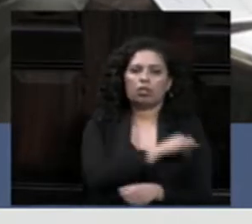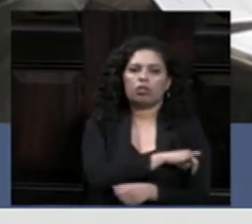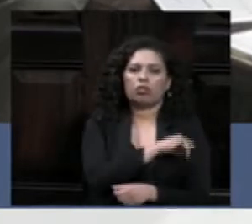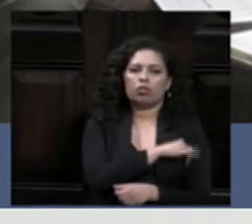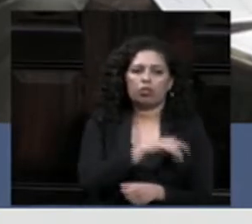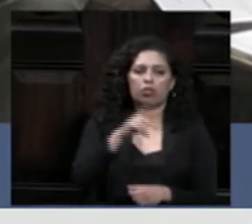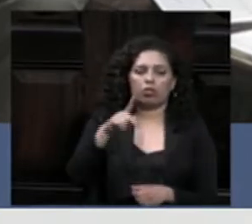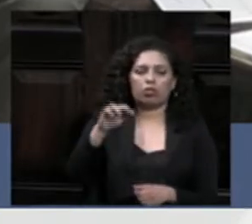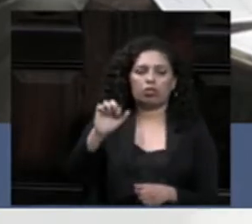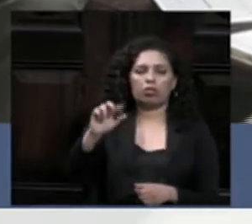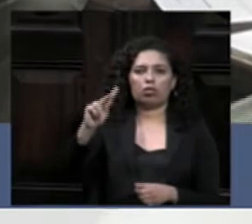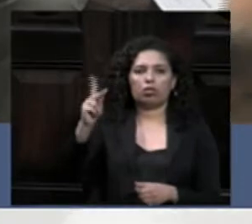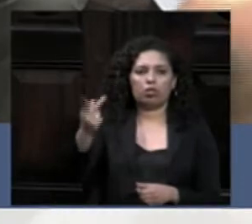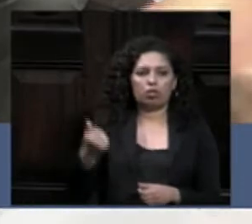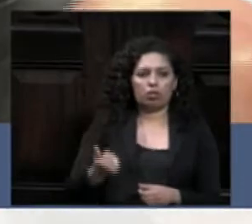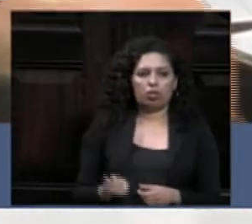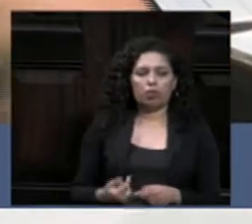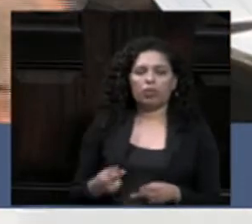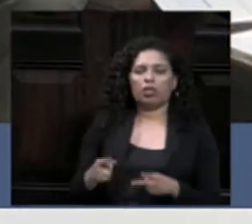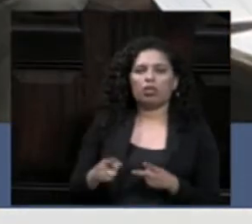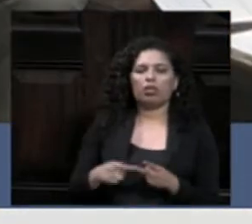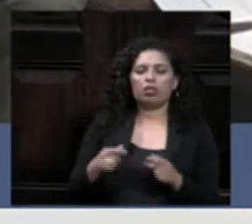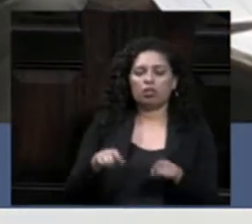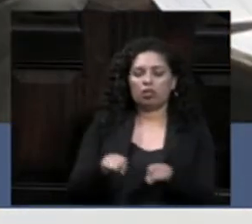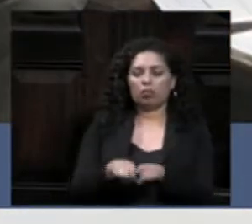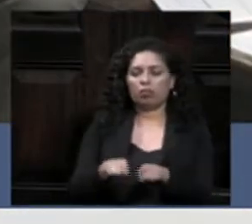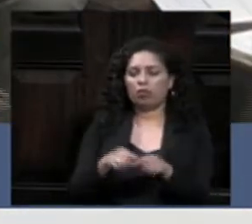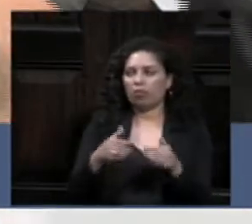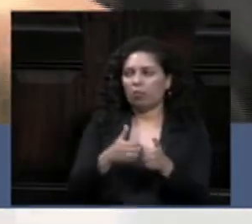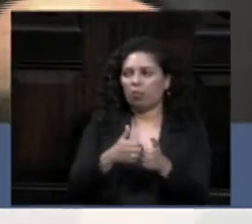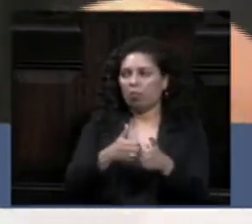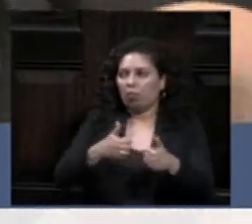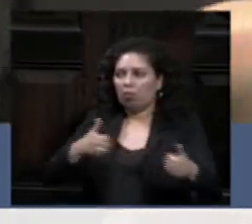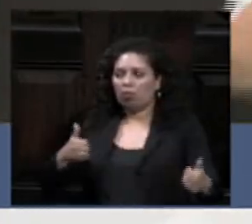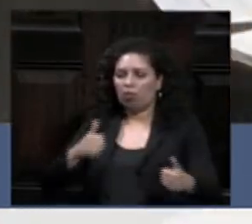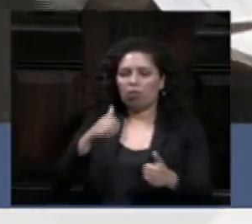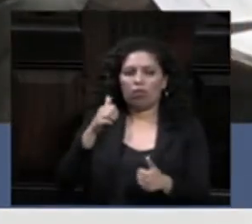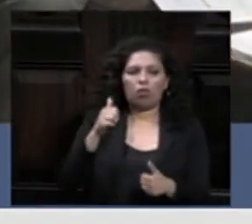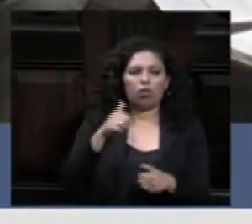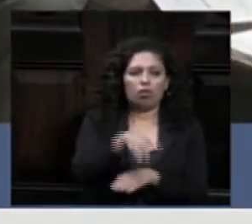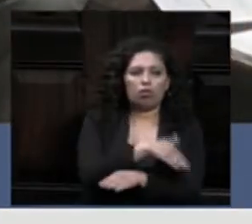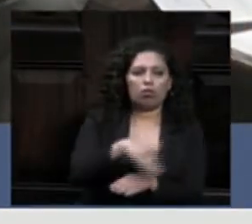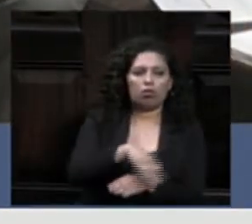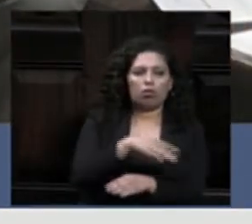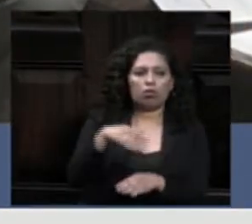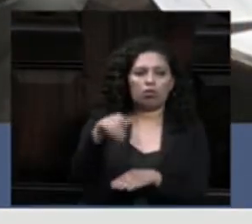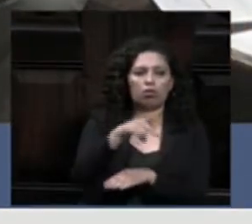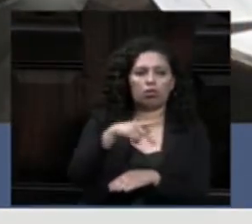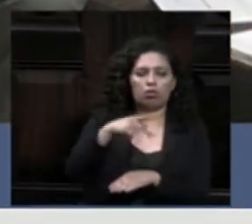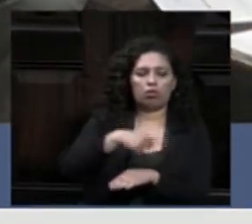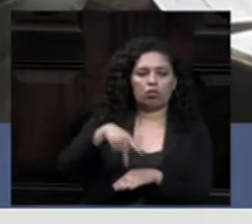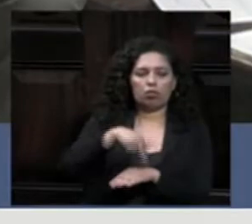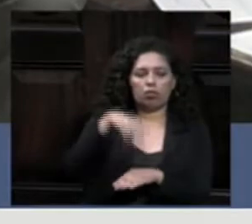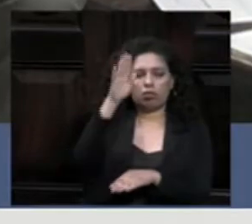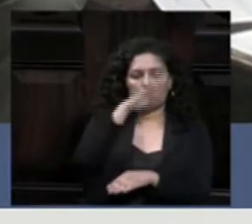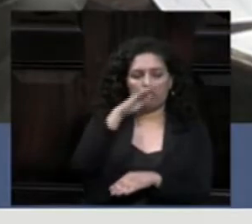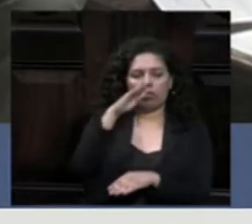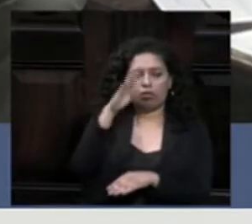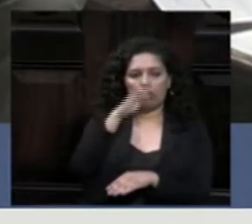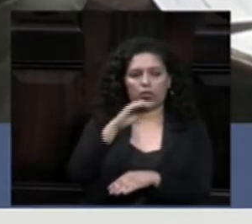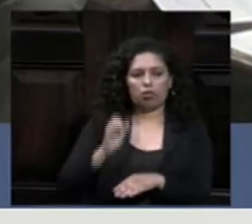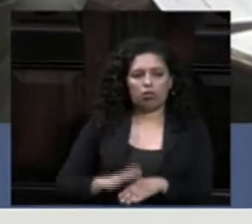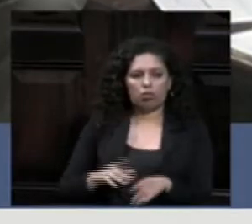beira da Avenida Brasil. Ontem à noite, passando aqui no centro do Rio, se não me engano, na rua Graça Aranha,